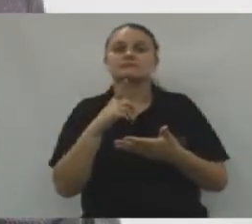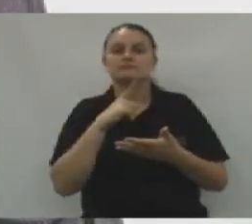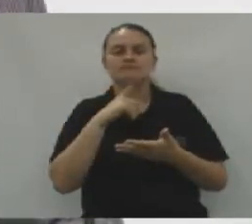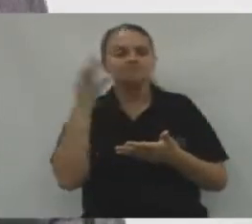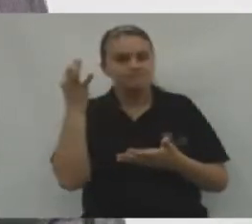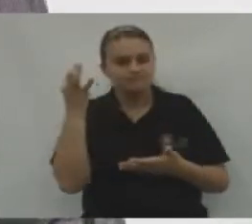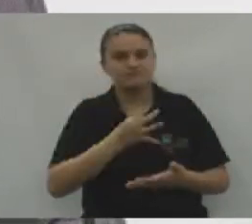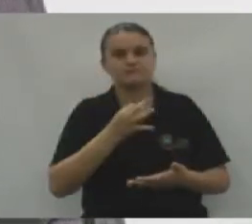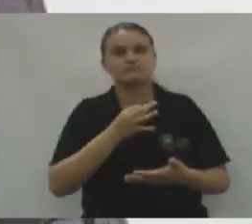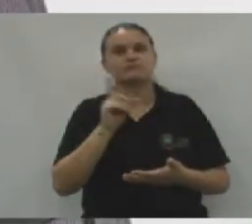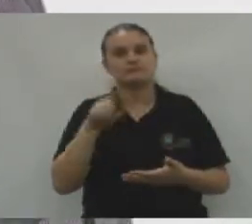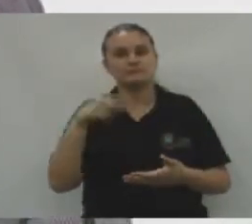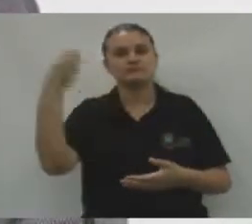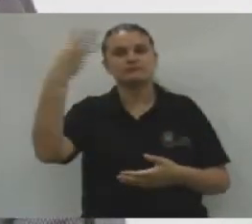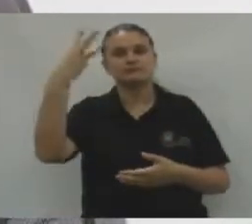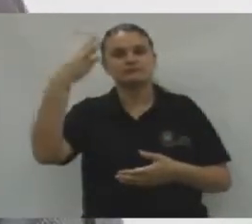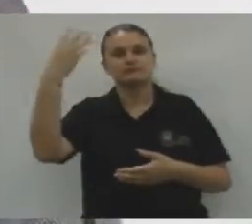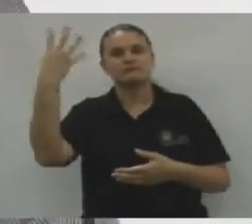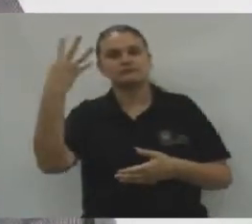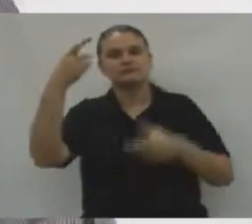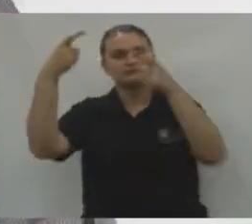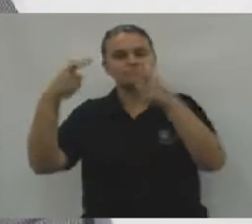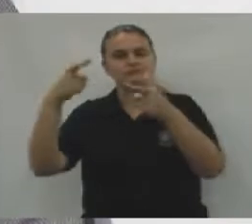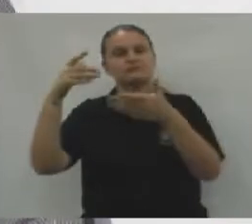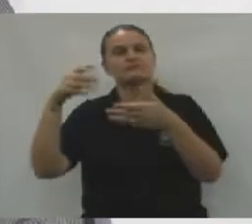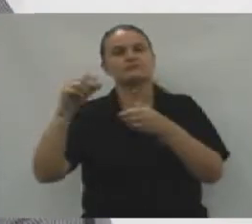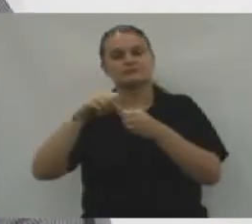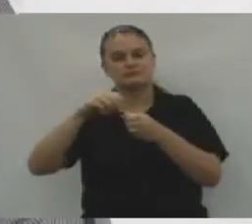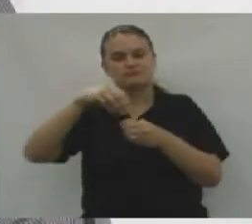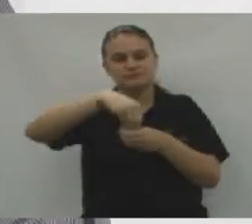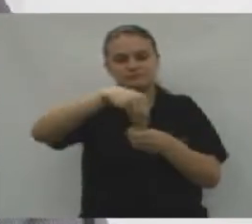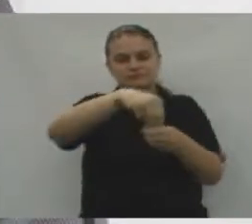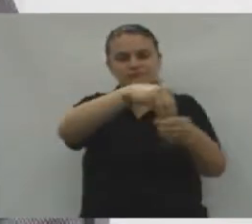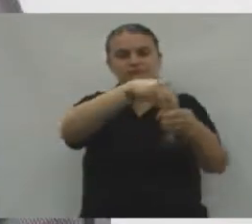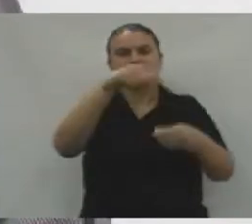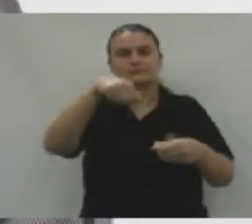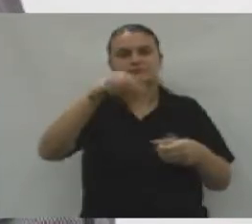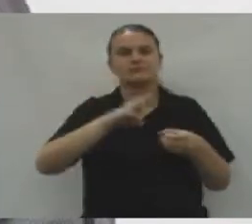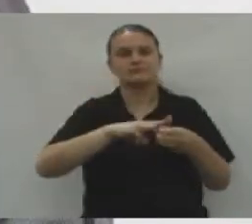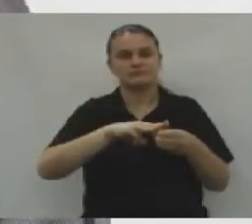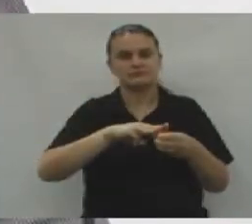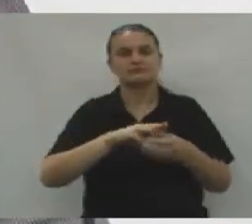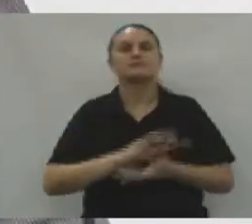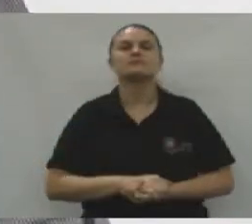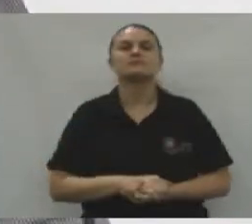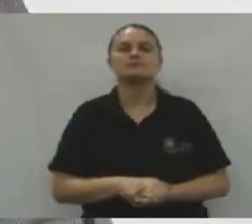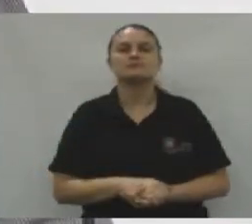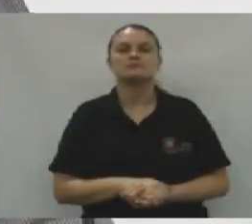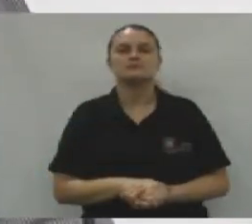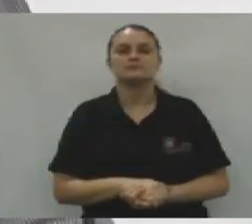de certeza é a terceira ou quarta cadeia produtiva em grau de importância para o município no setor primário.